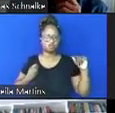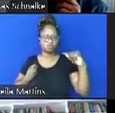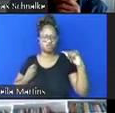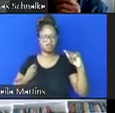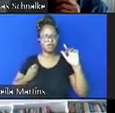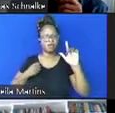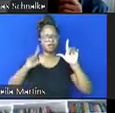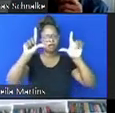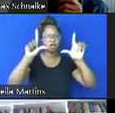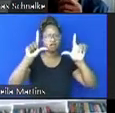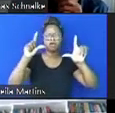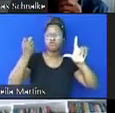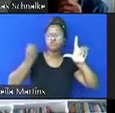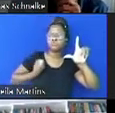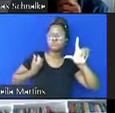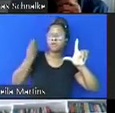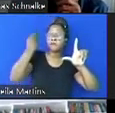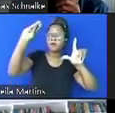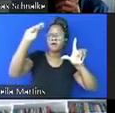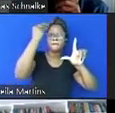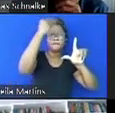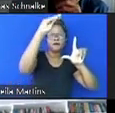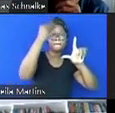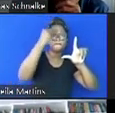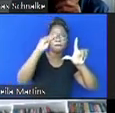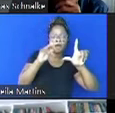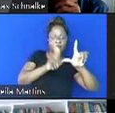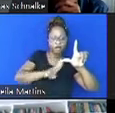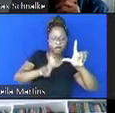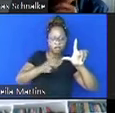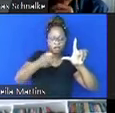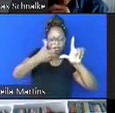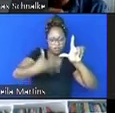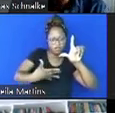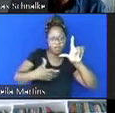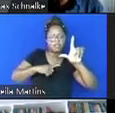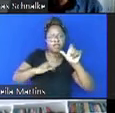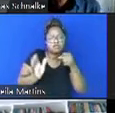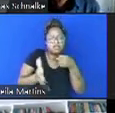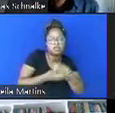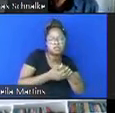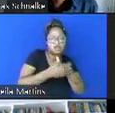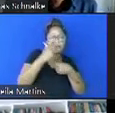onde estão essas legendas? As legendas estão meio que